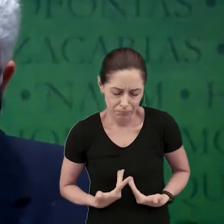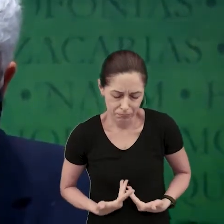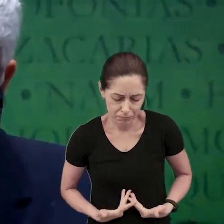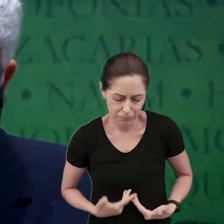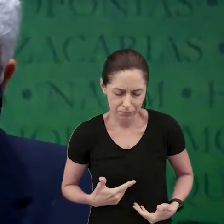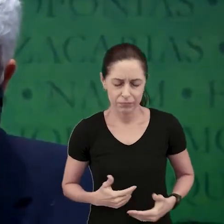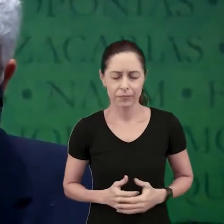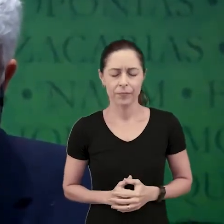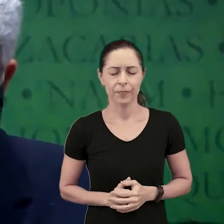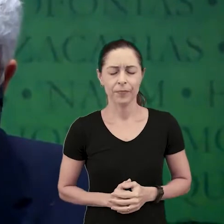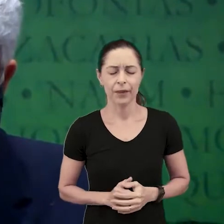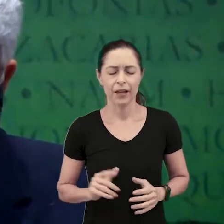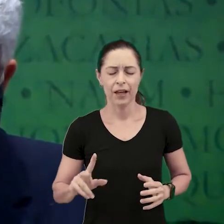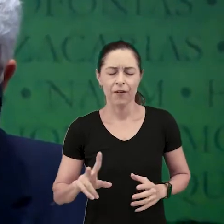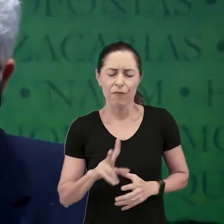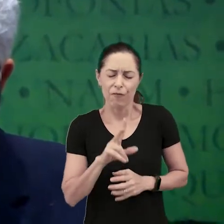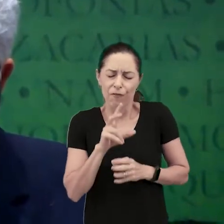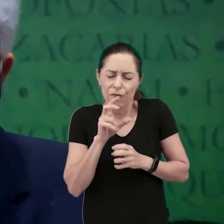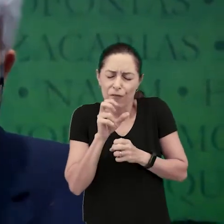já está prostrado,